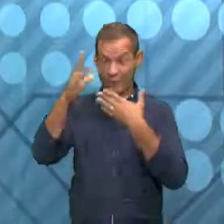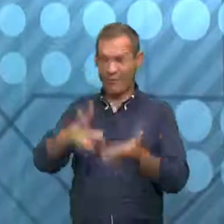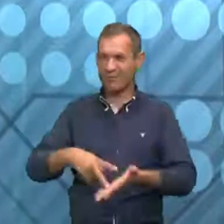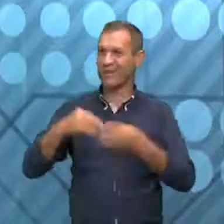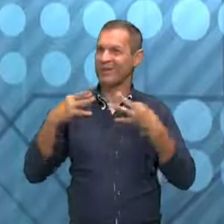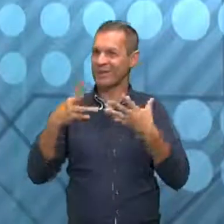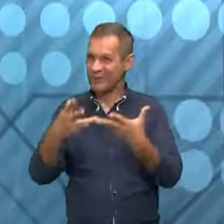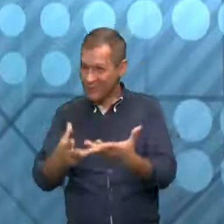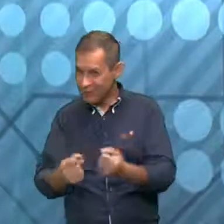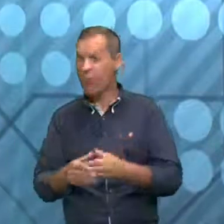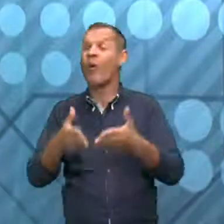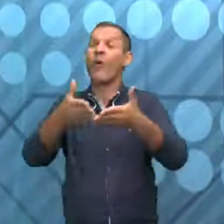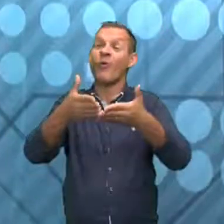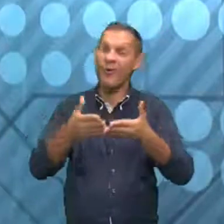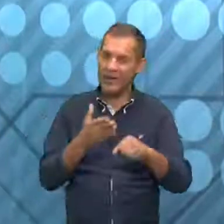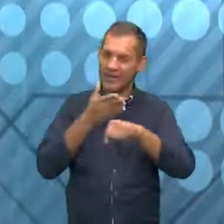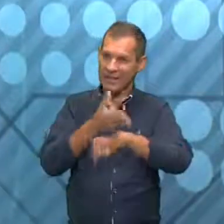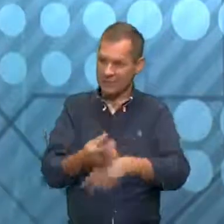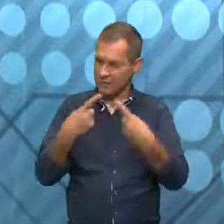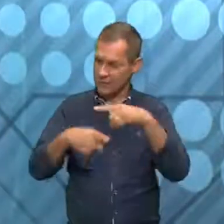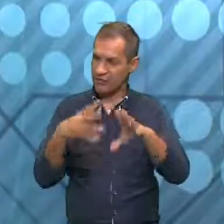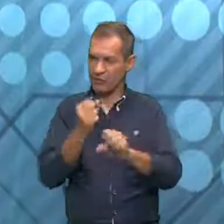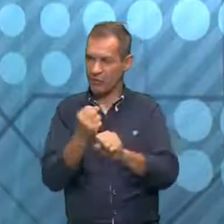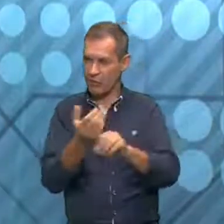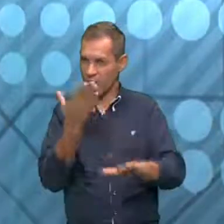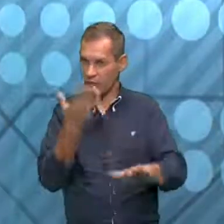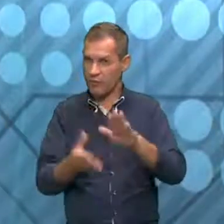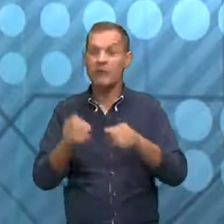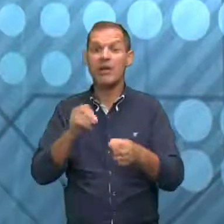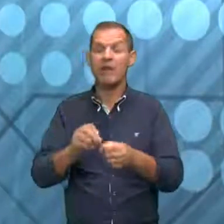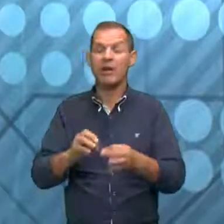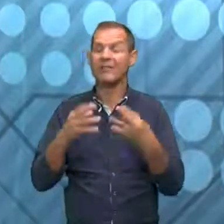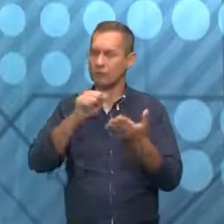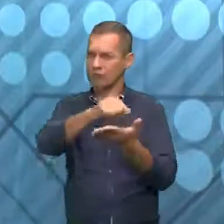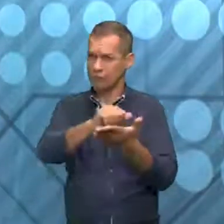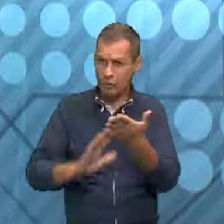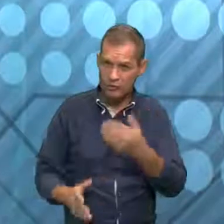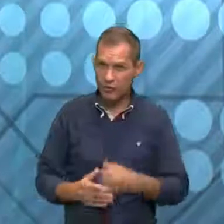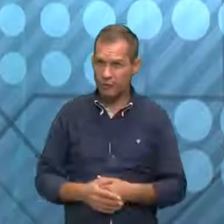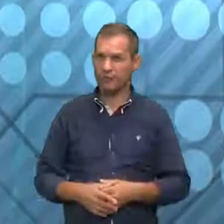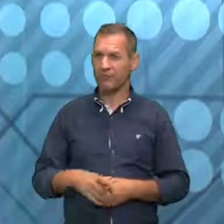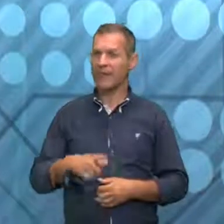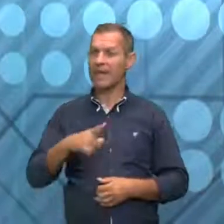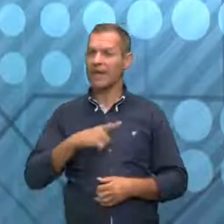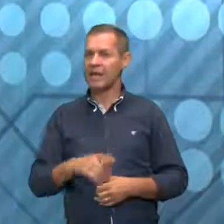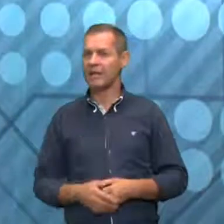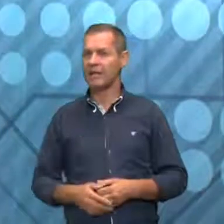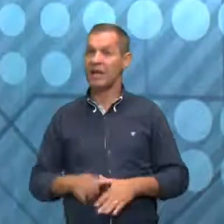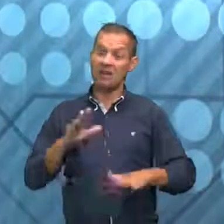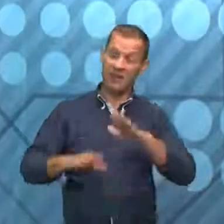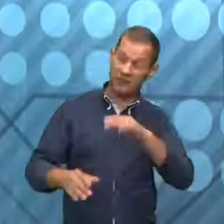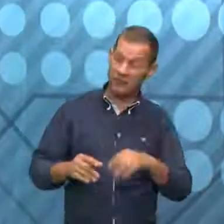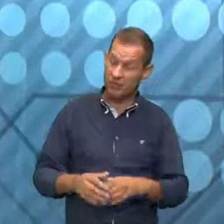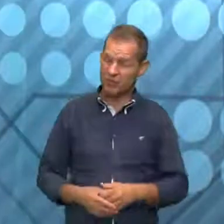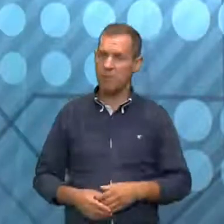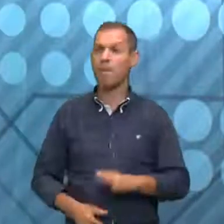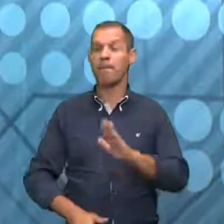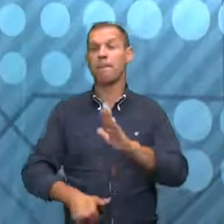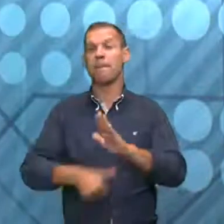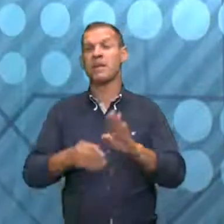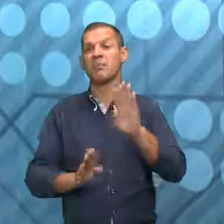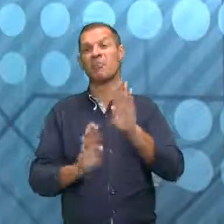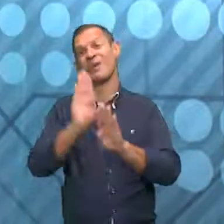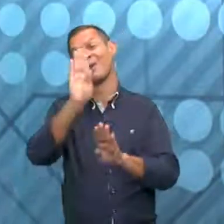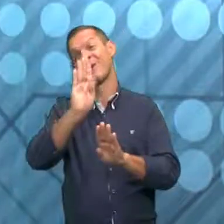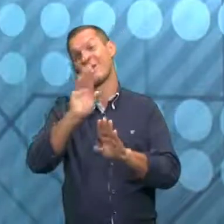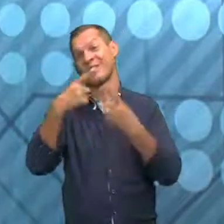pela sua atenção. Por favor, entra no Desafio Nota Máxima, faça todas as questões. Tem a corrida, talvez você apareça ali em primeiro lugar na nossa